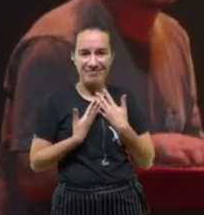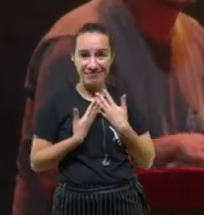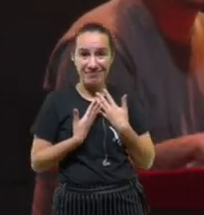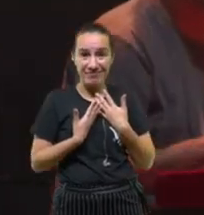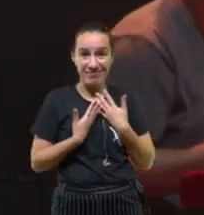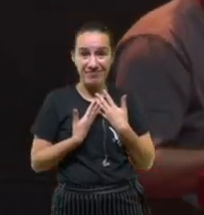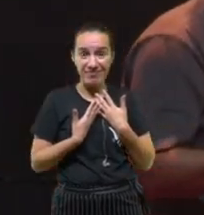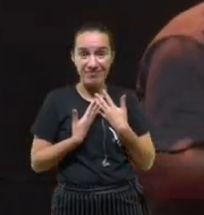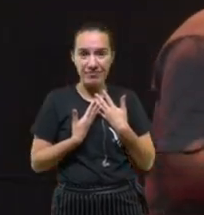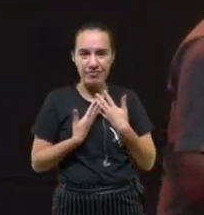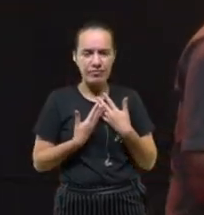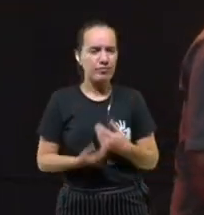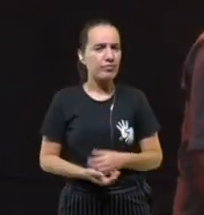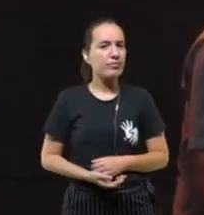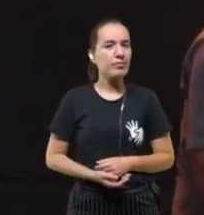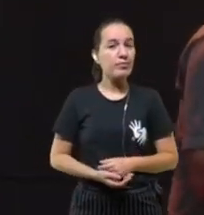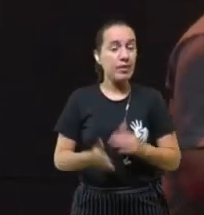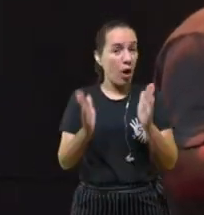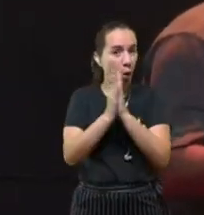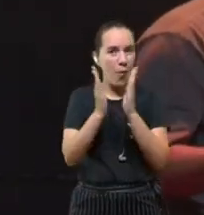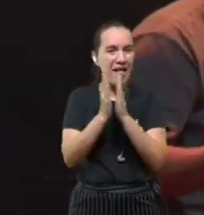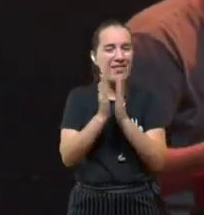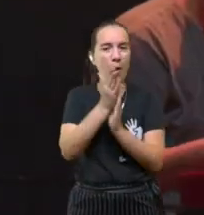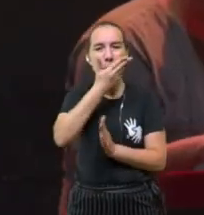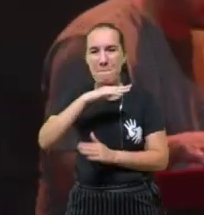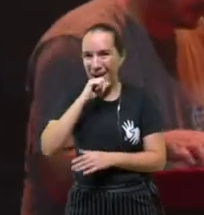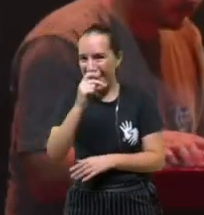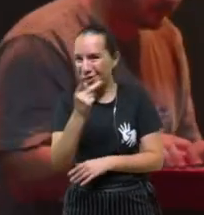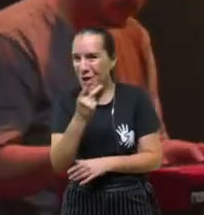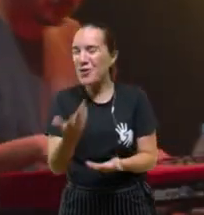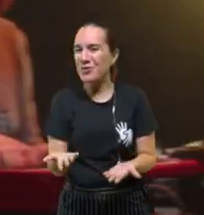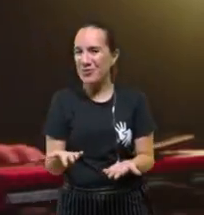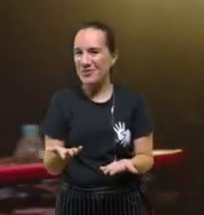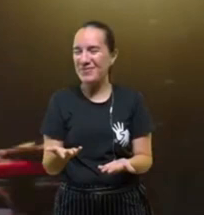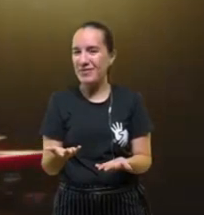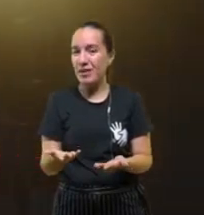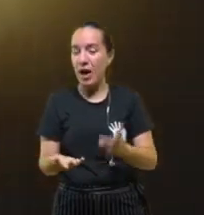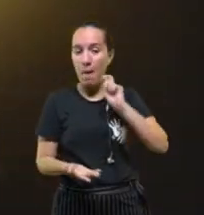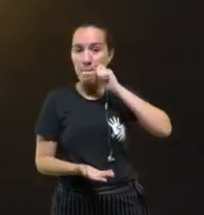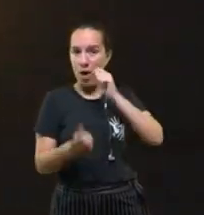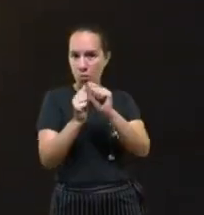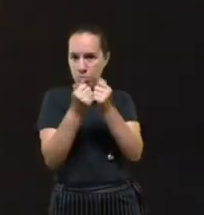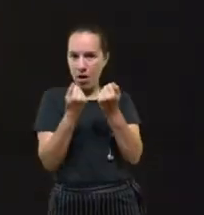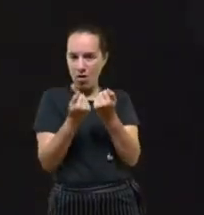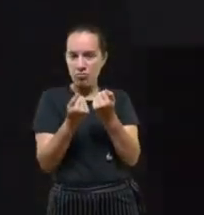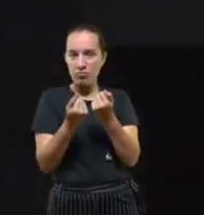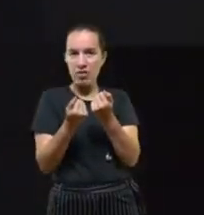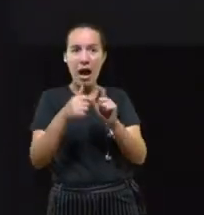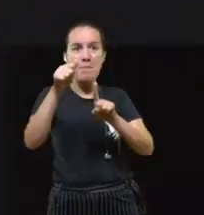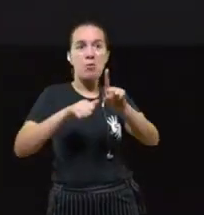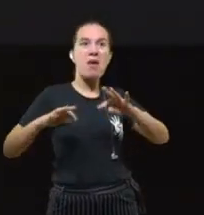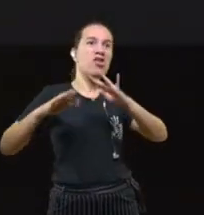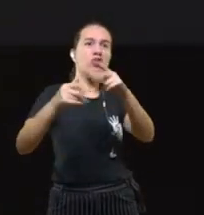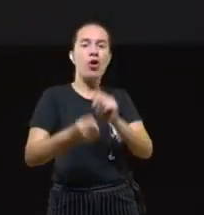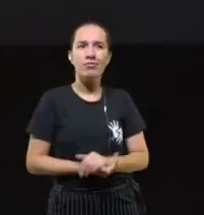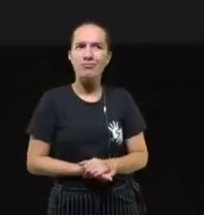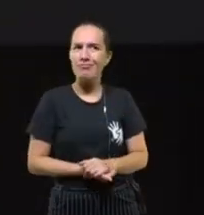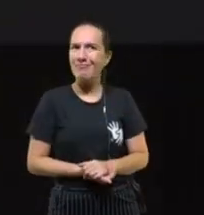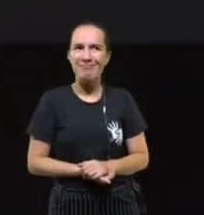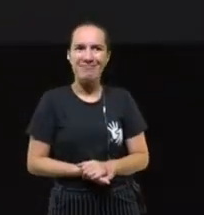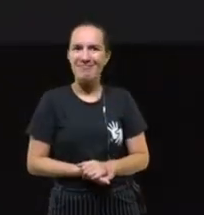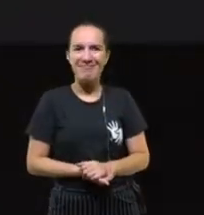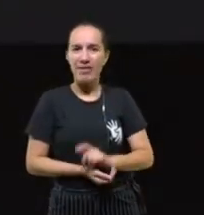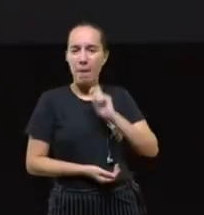nosso pão de cada semana, nos dá nosso pão de cada mês. Ele falou de